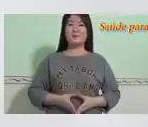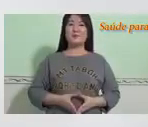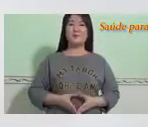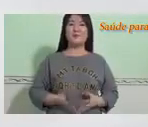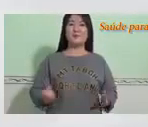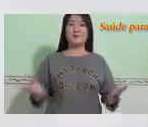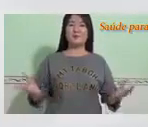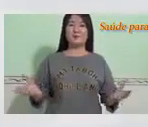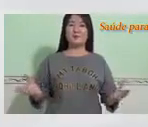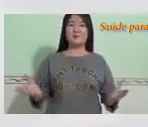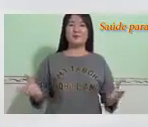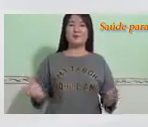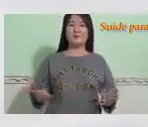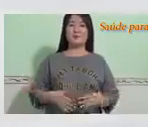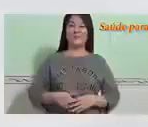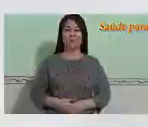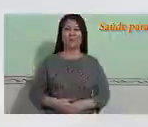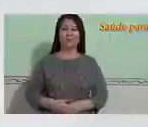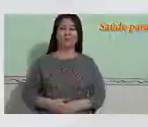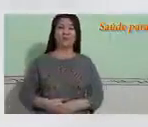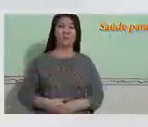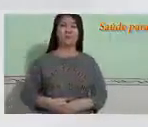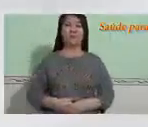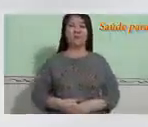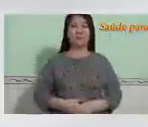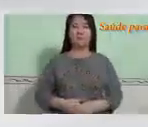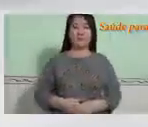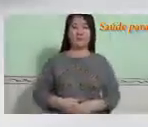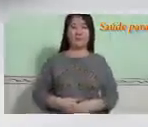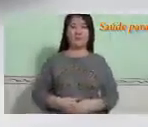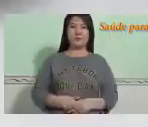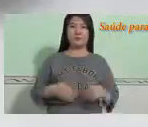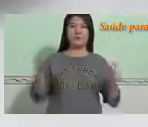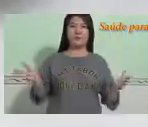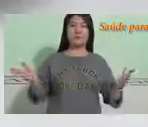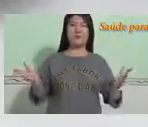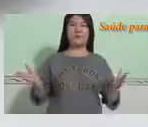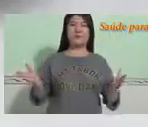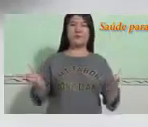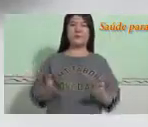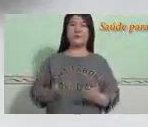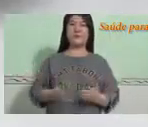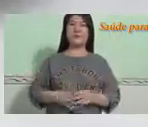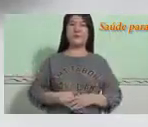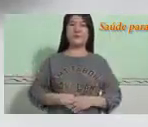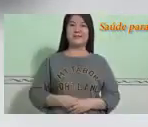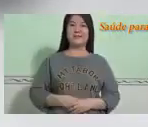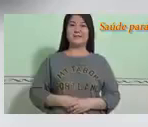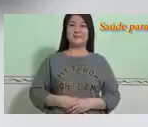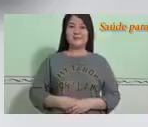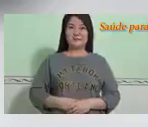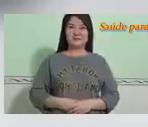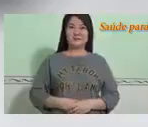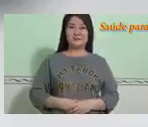Os pacientes com fibrose cística produzem secreções espessas e pegajosas que afetam os pulmões e o sistema